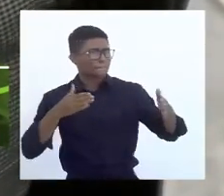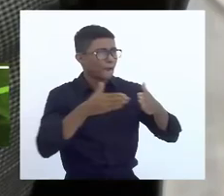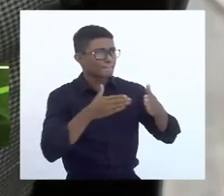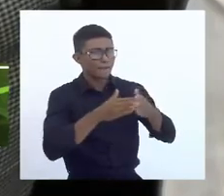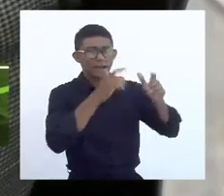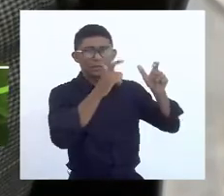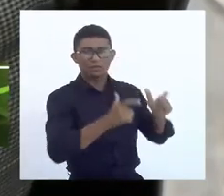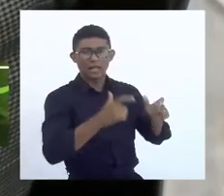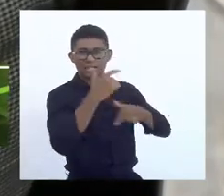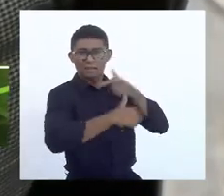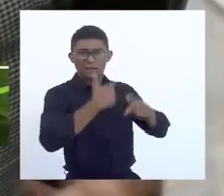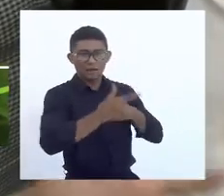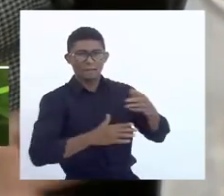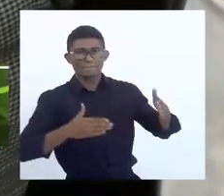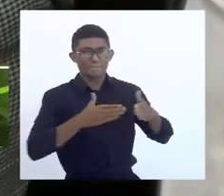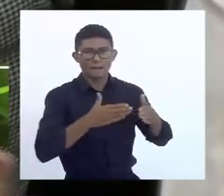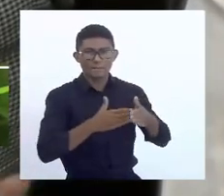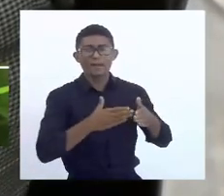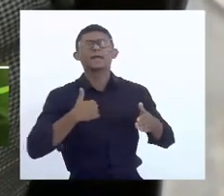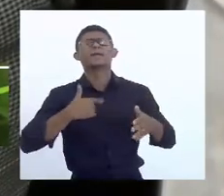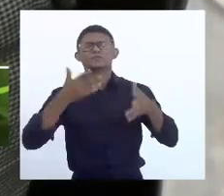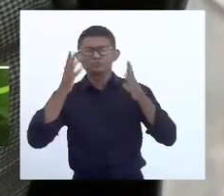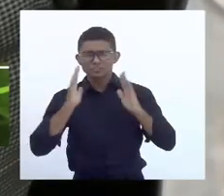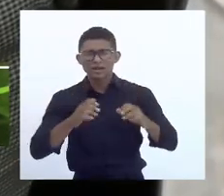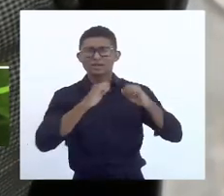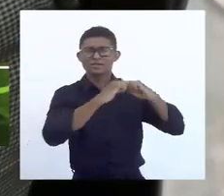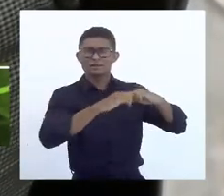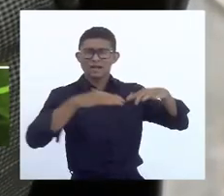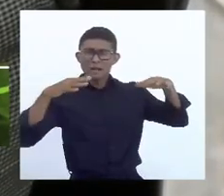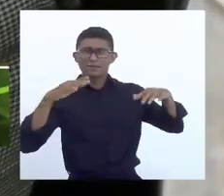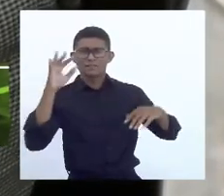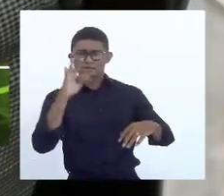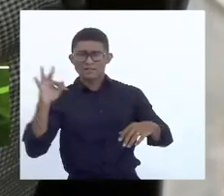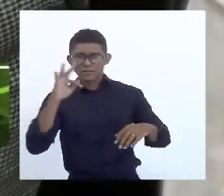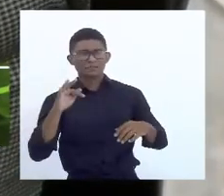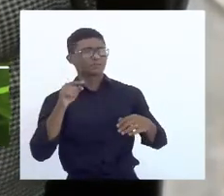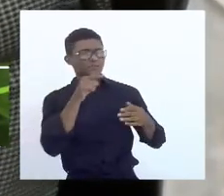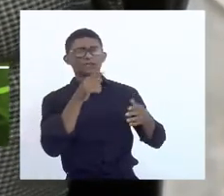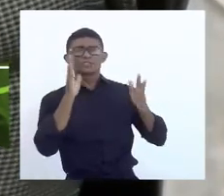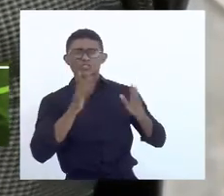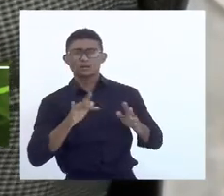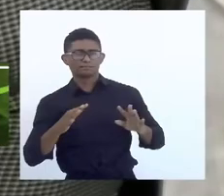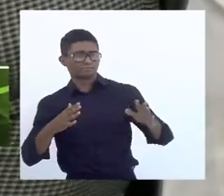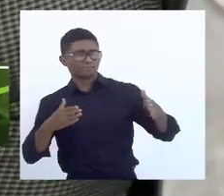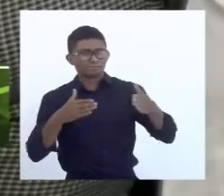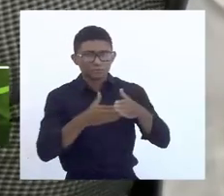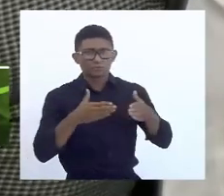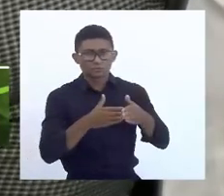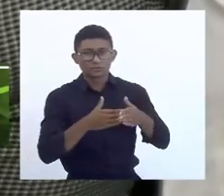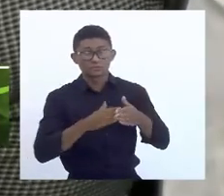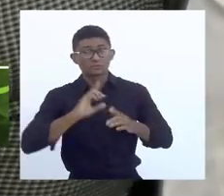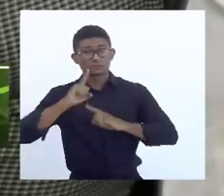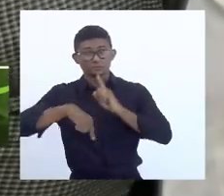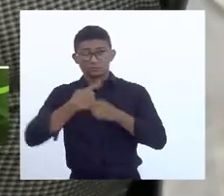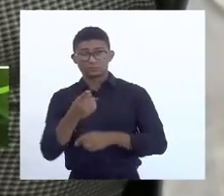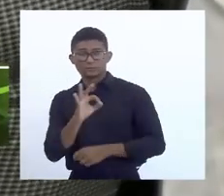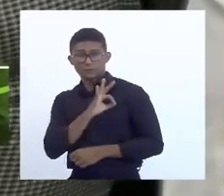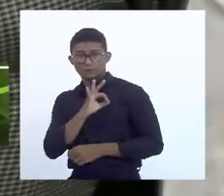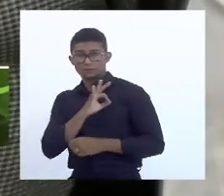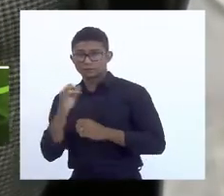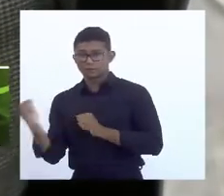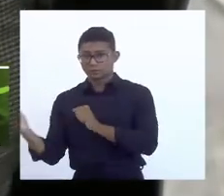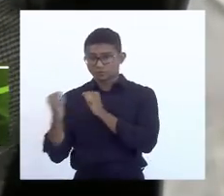quantas vezes eu já fui barrada na Câmara Federal. Sabe quando eu deixei de ser barrada? Quando eu passei a andar com escolta